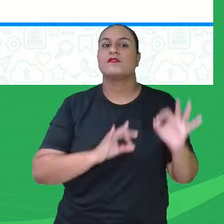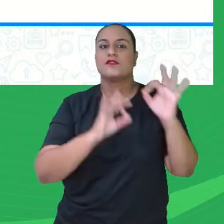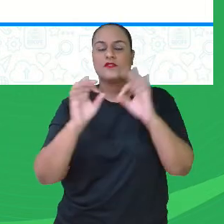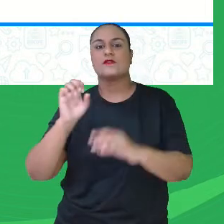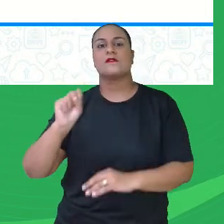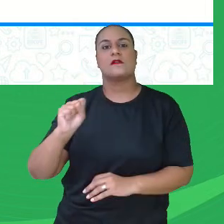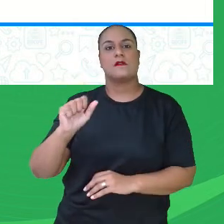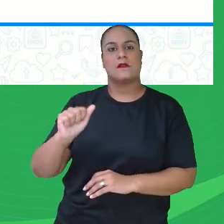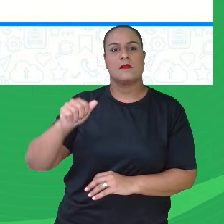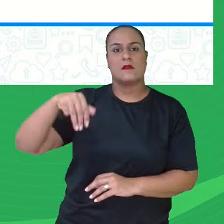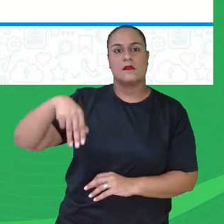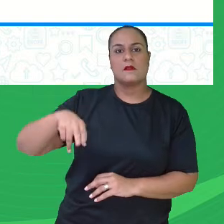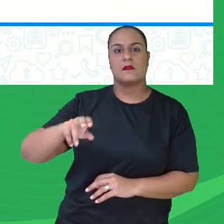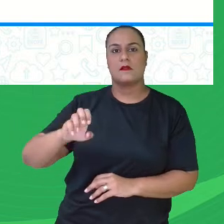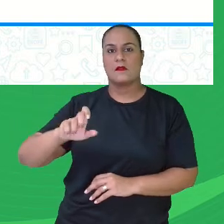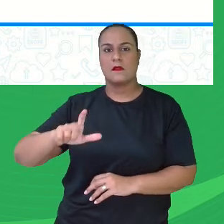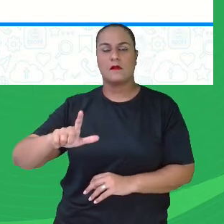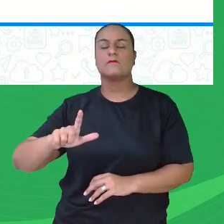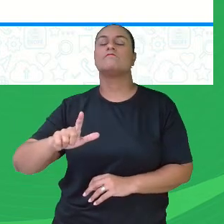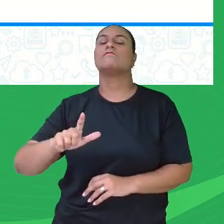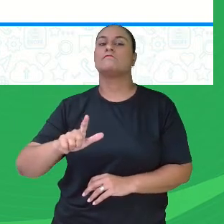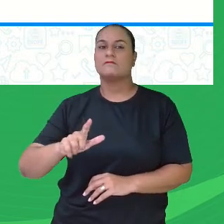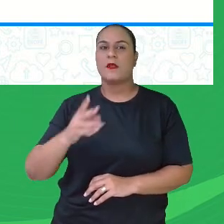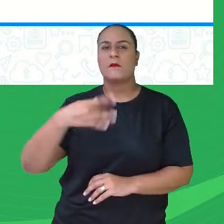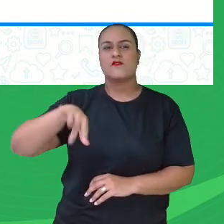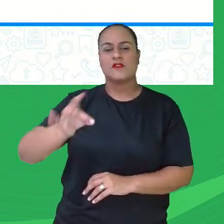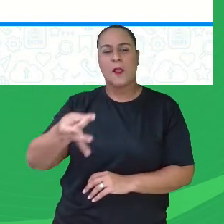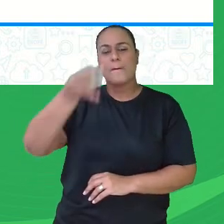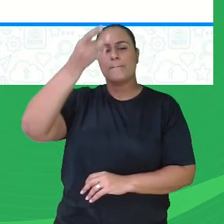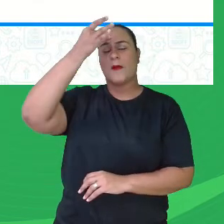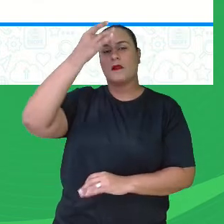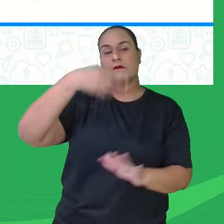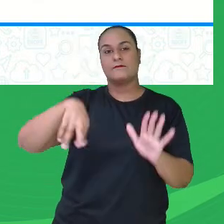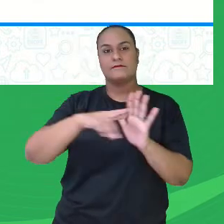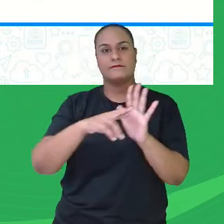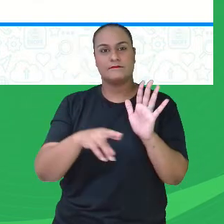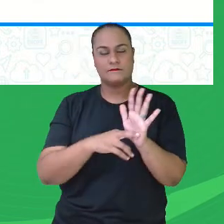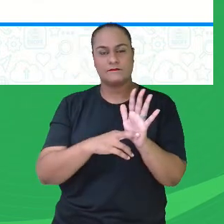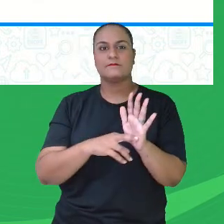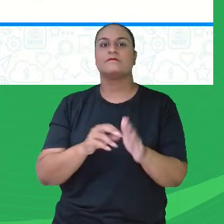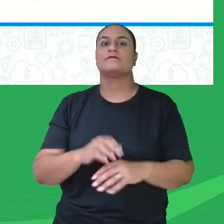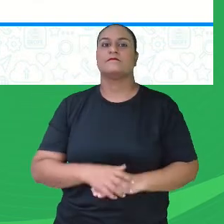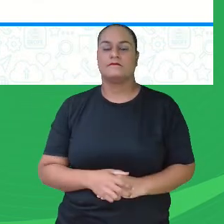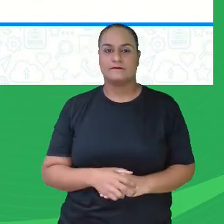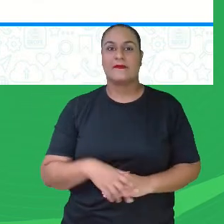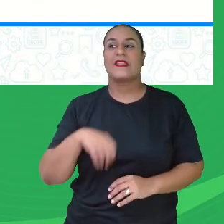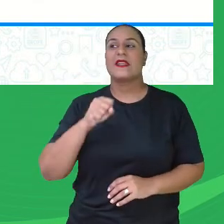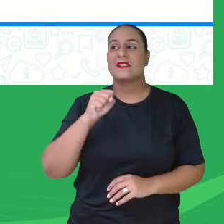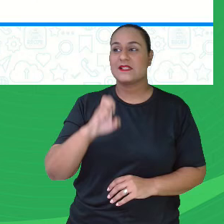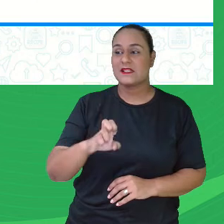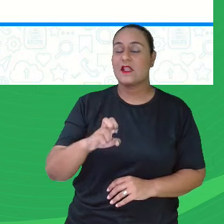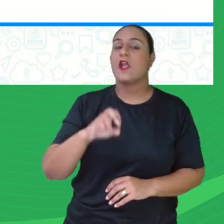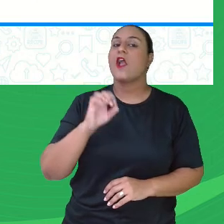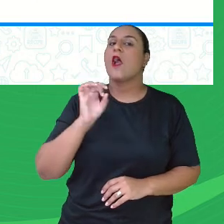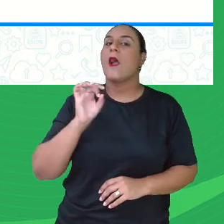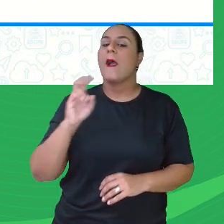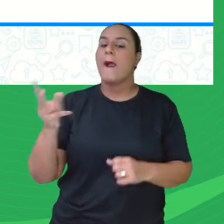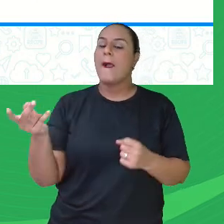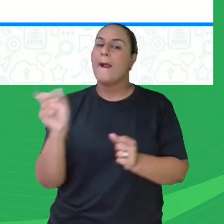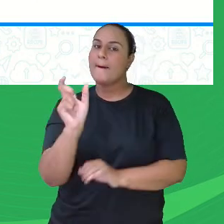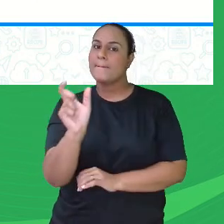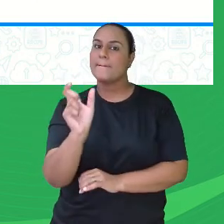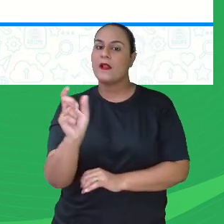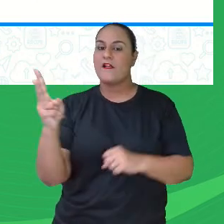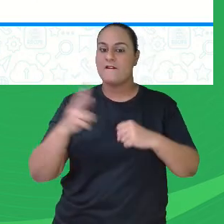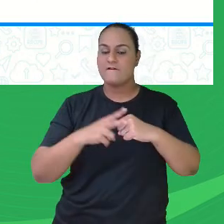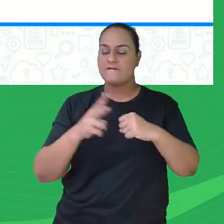a regra. Quando é que eu emprego L ou U quando a palavra for verbo? No final, eu coloco